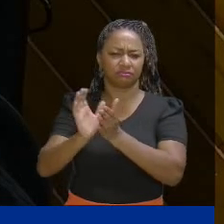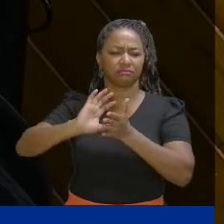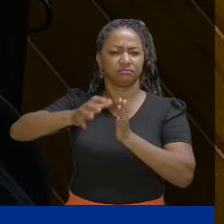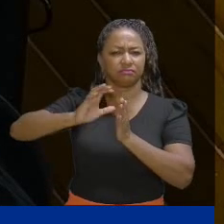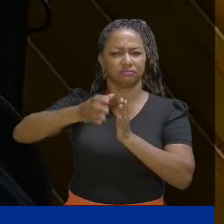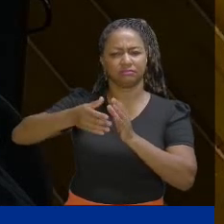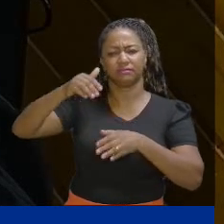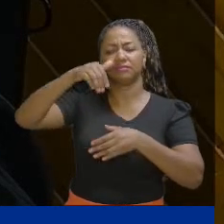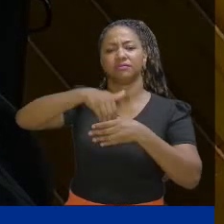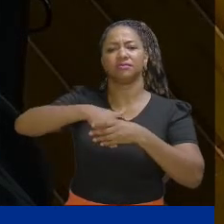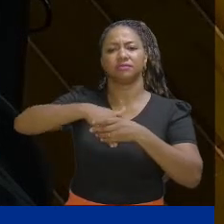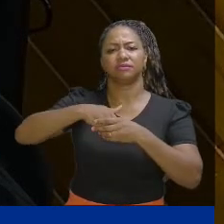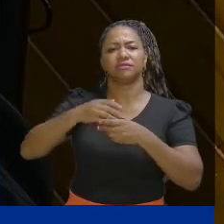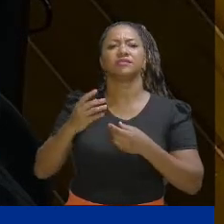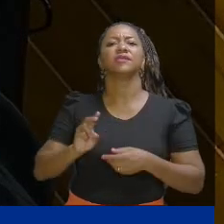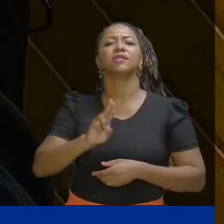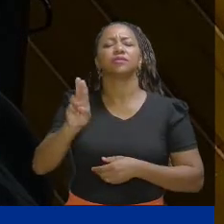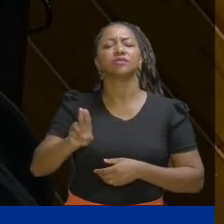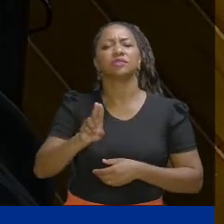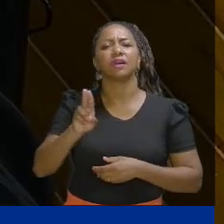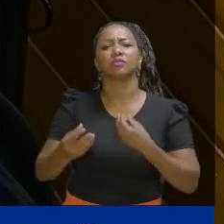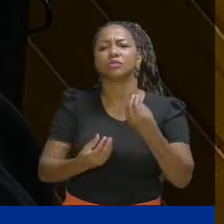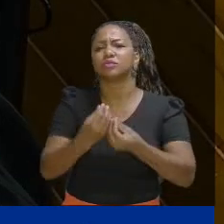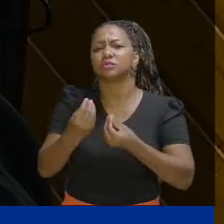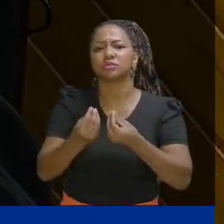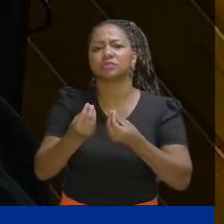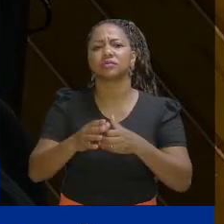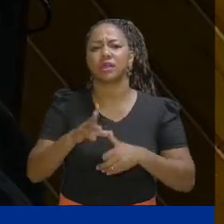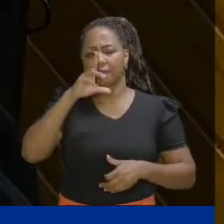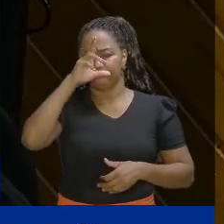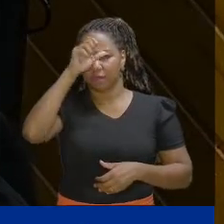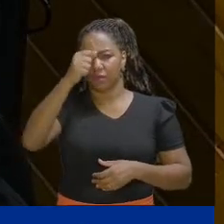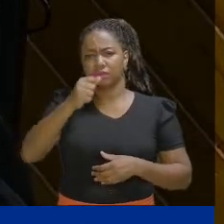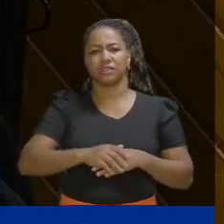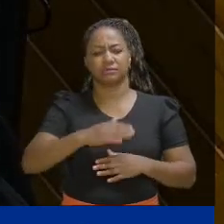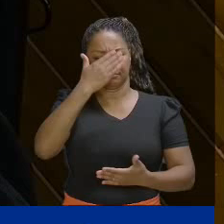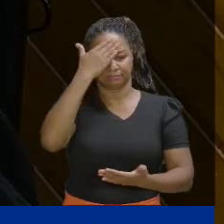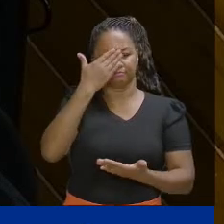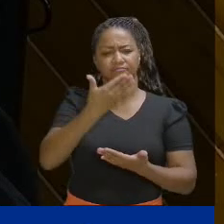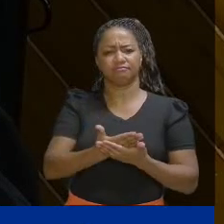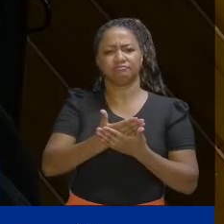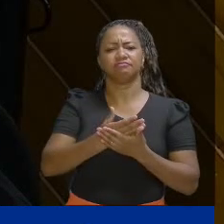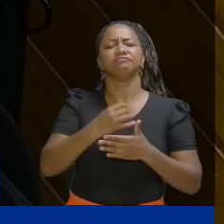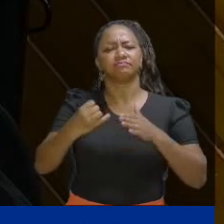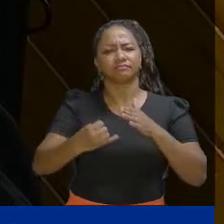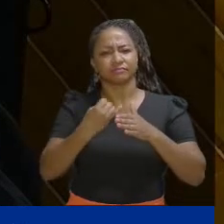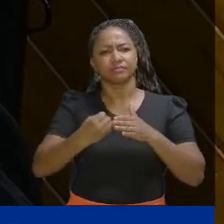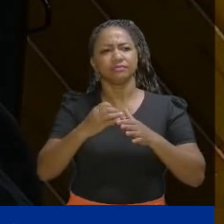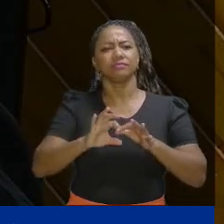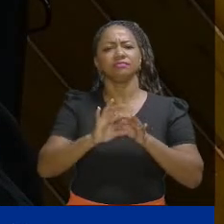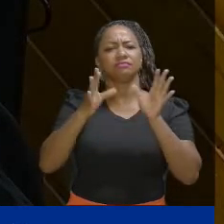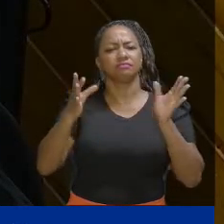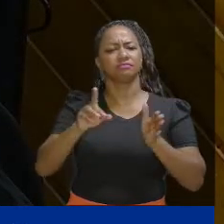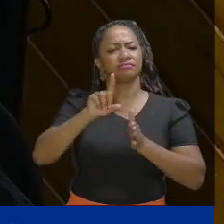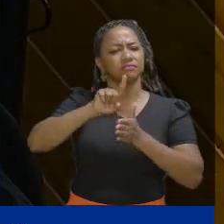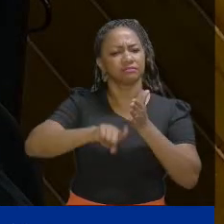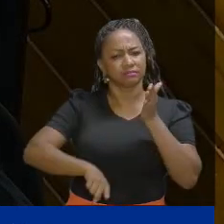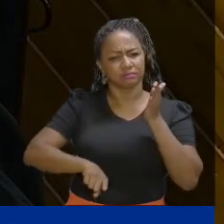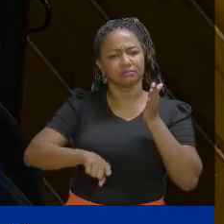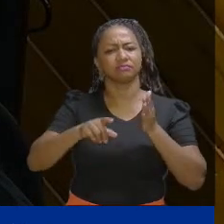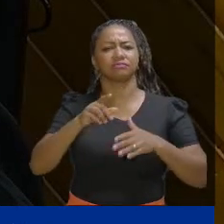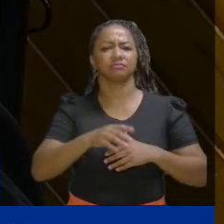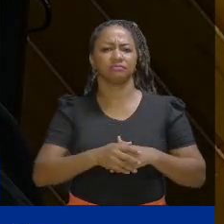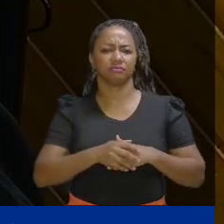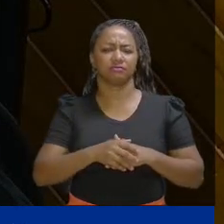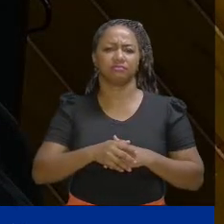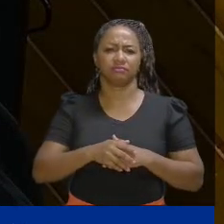e eleitoral, são aplicados. Isso fortalece a confiança nas instituições democráticas, pois reduz a possibilidade de